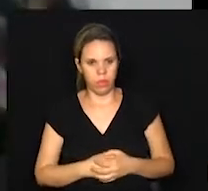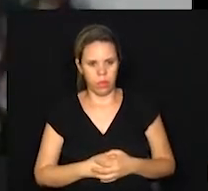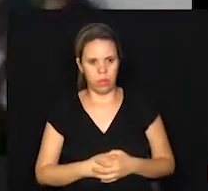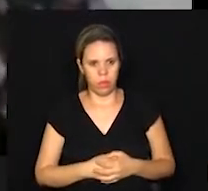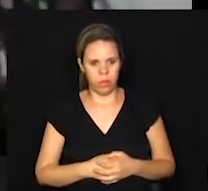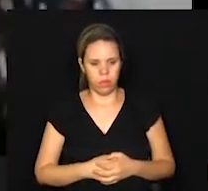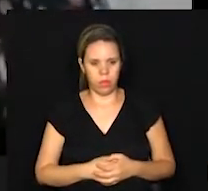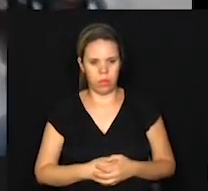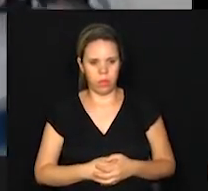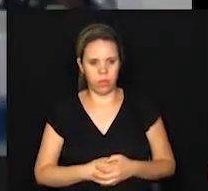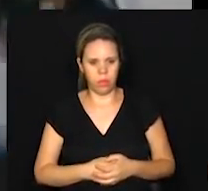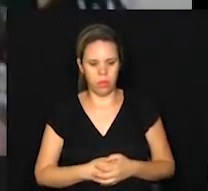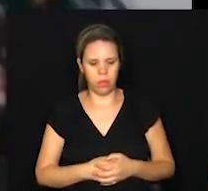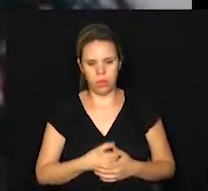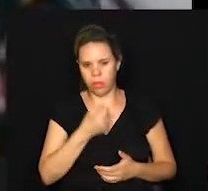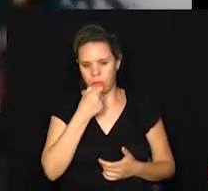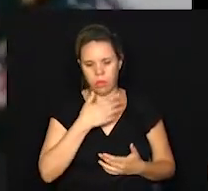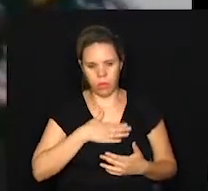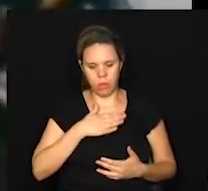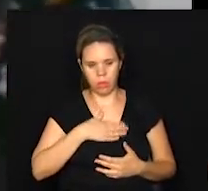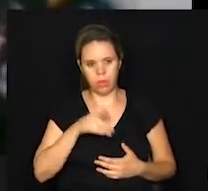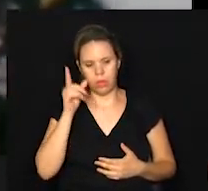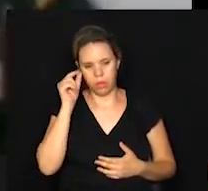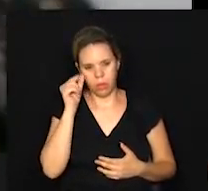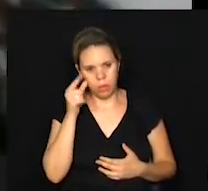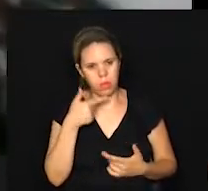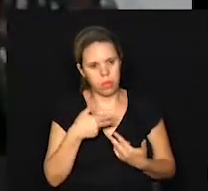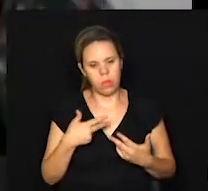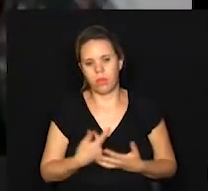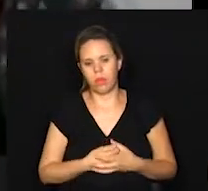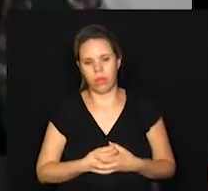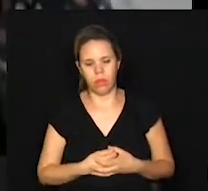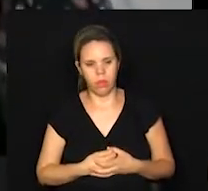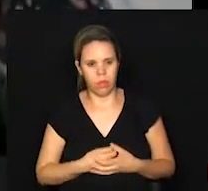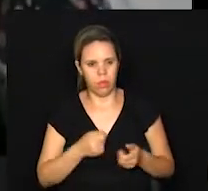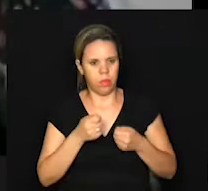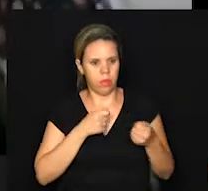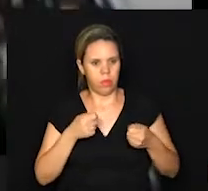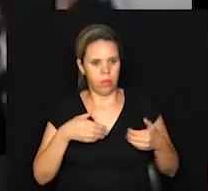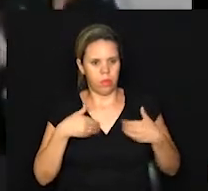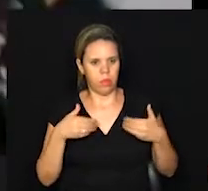isso daqui é um calmante, isso aqui é um moderador de humor.